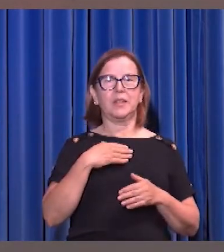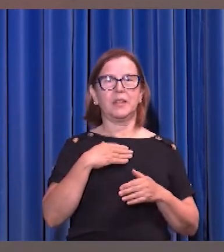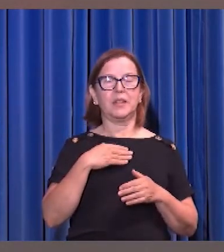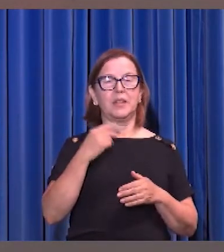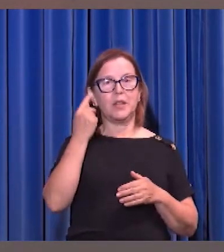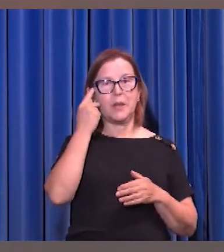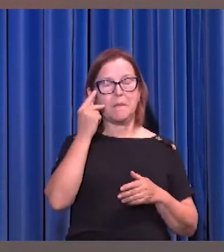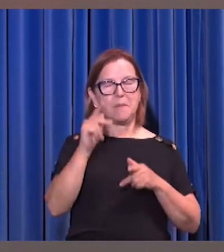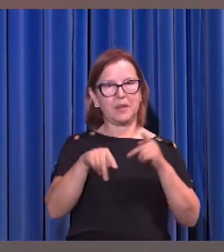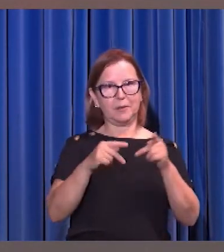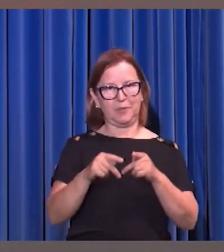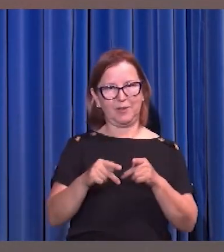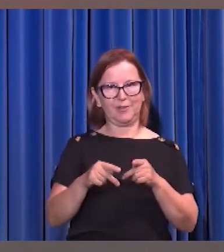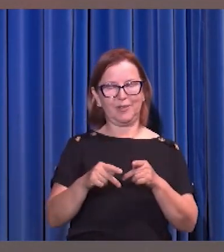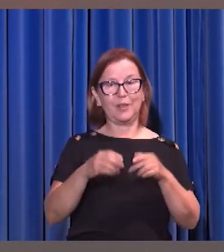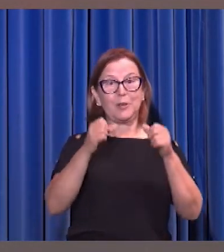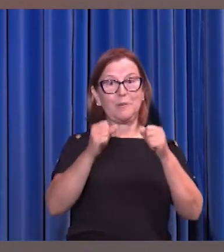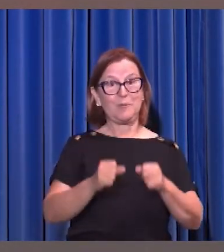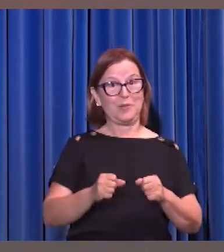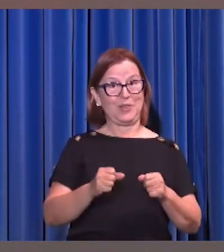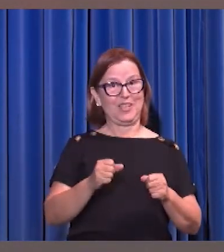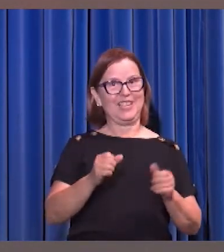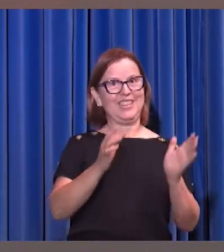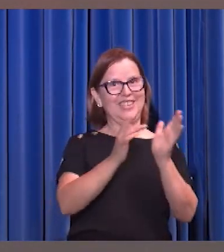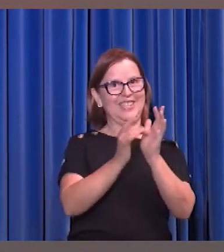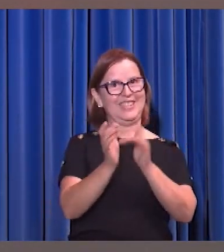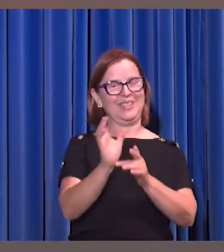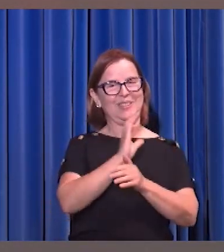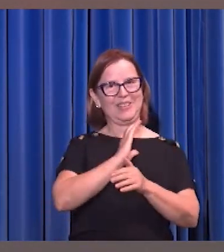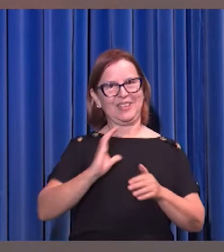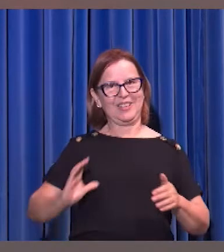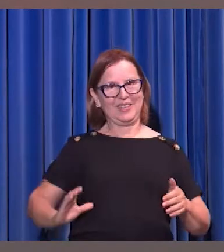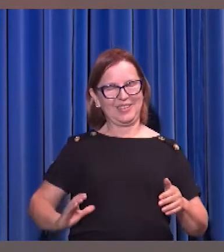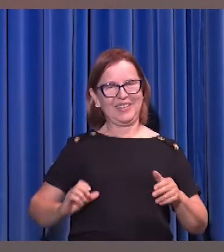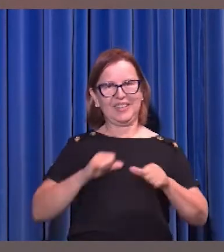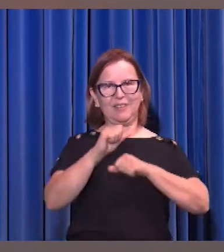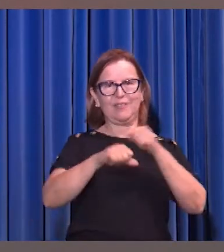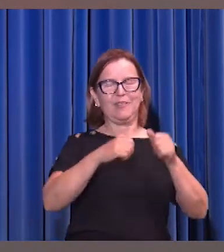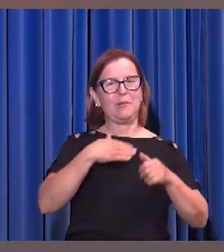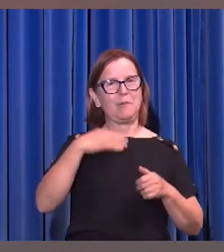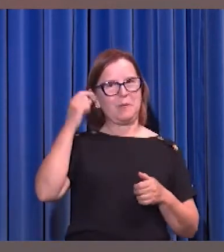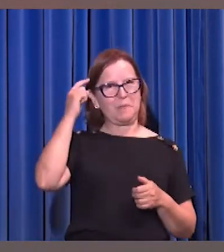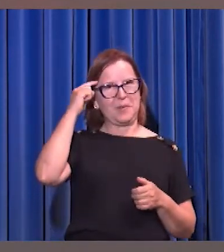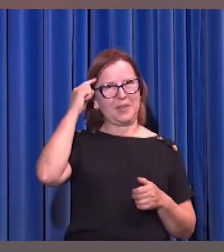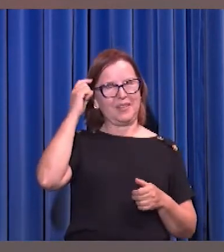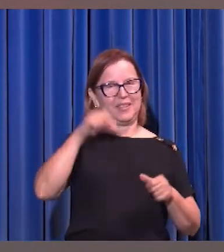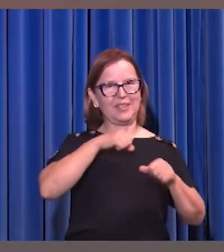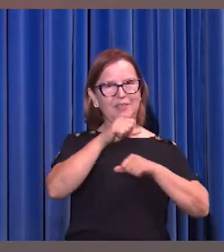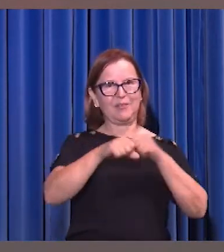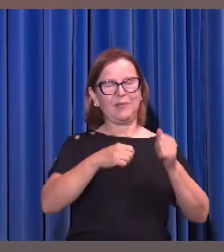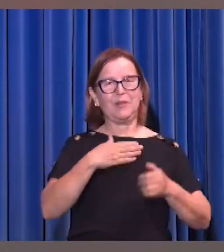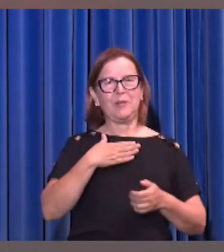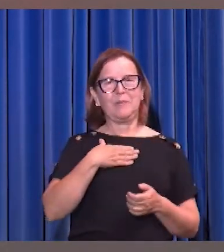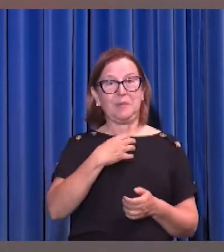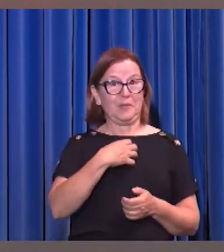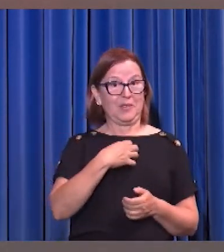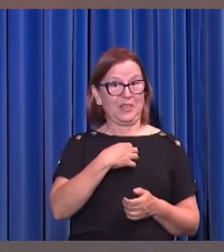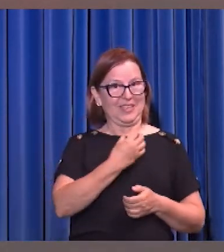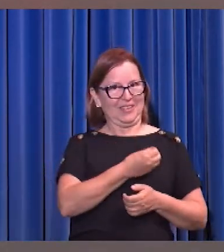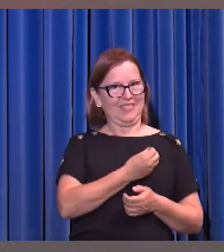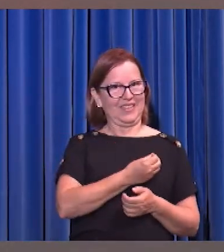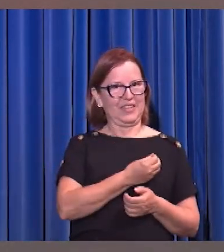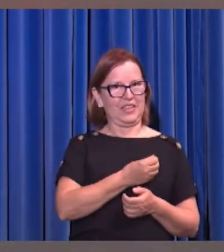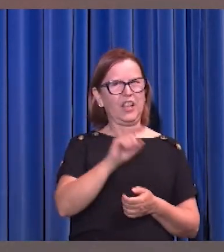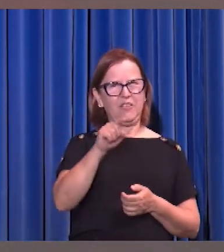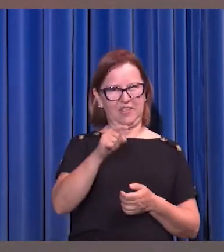Jesus Cristo, que transformou o meu pensamento, que transformou o meu estilo de vida? Você que se diz